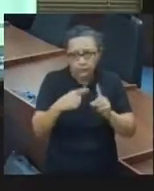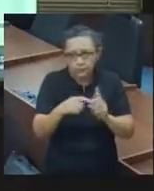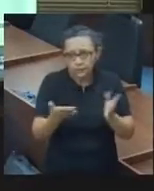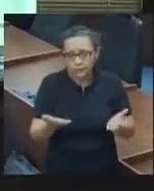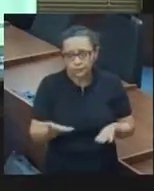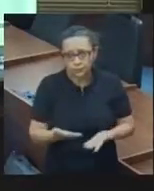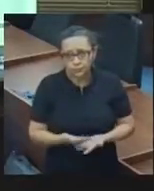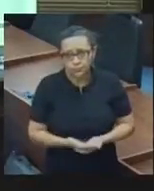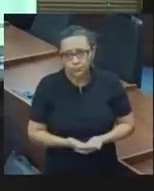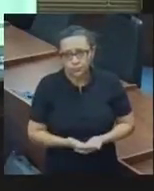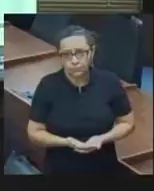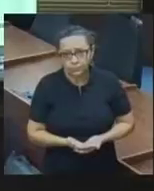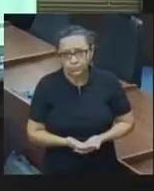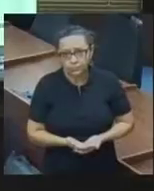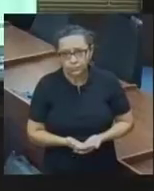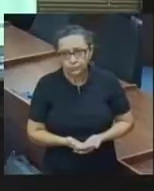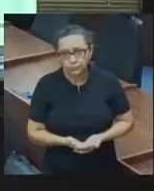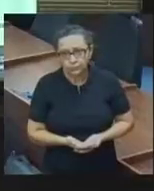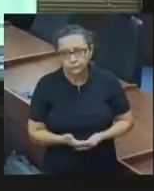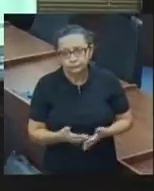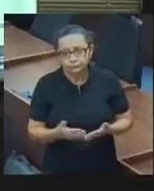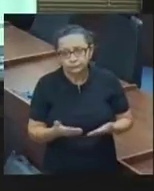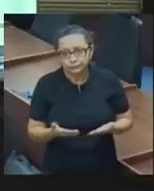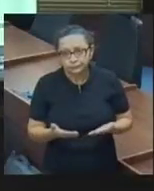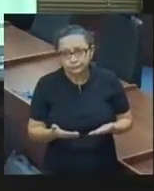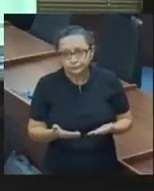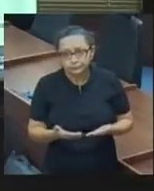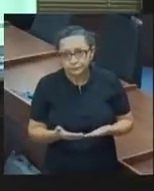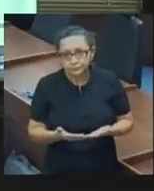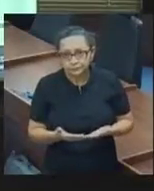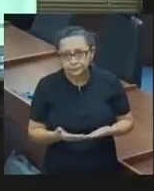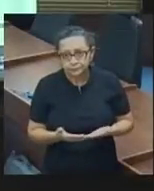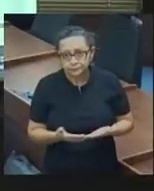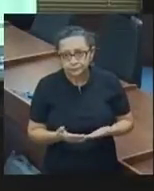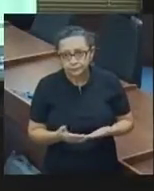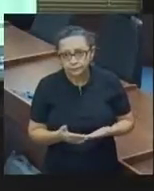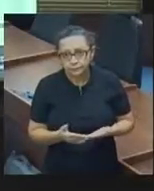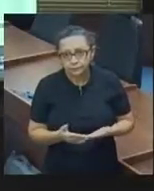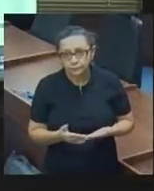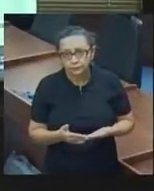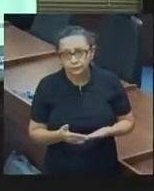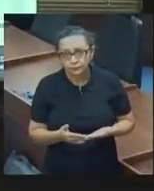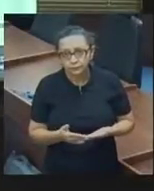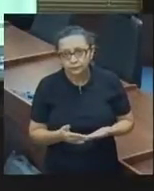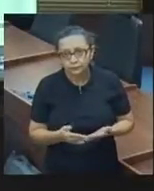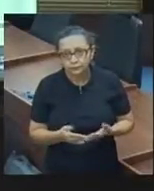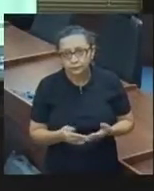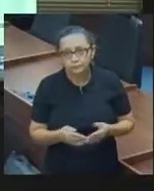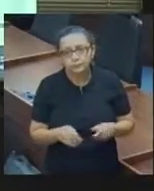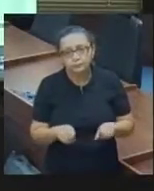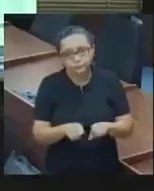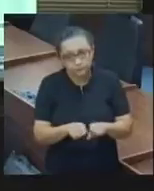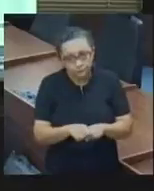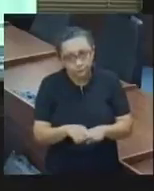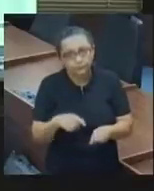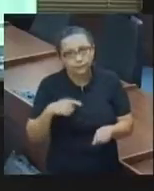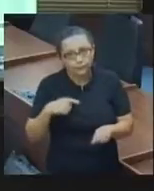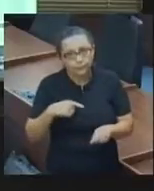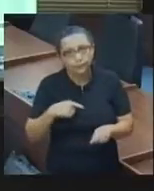né efe fora que onde tem esse vão mais apertado é uma entrada de um dos